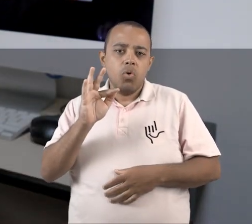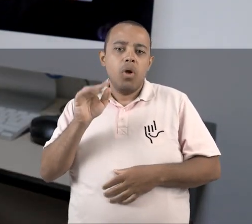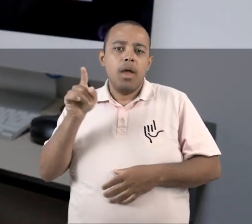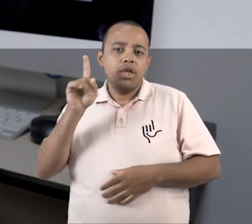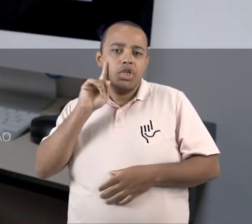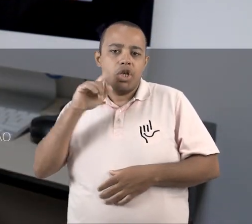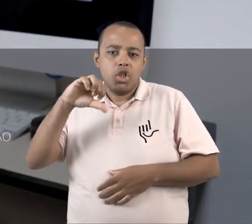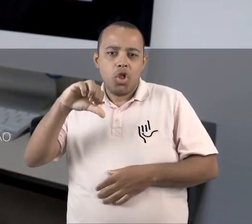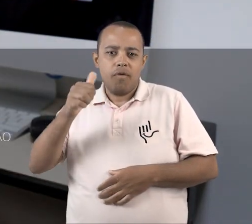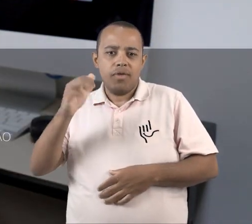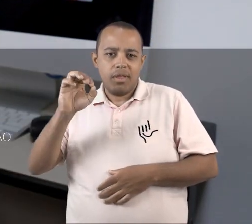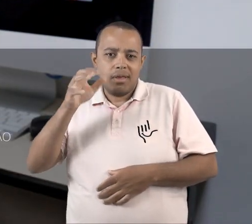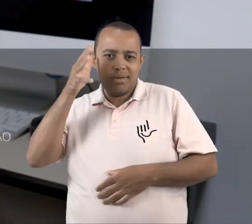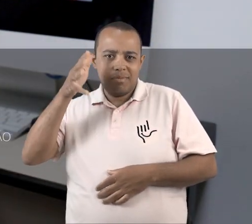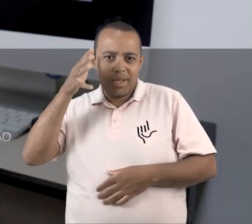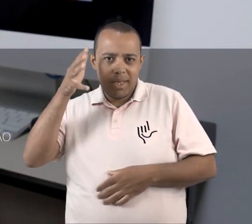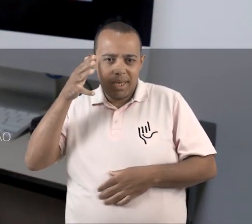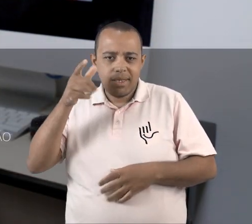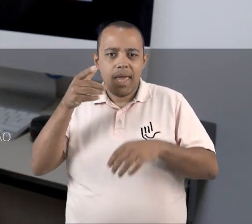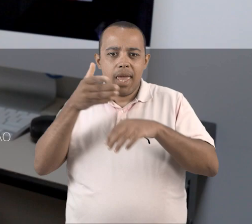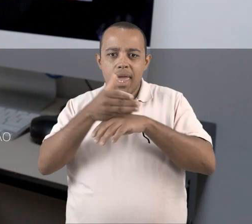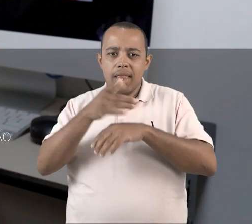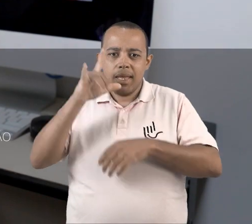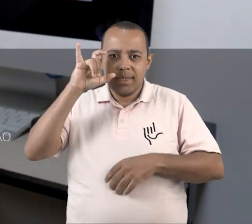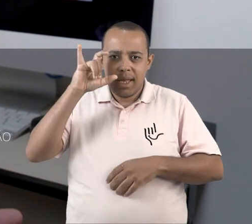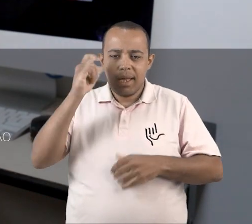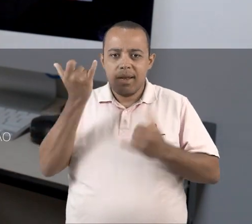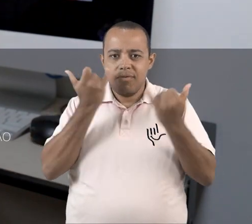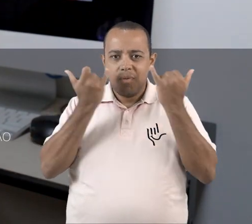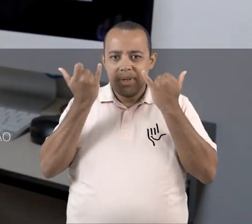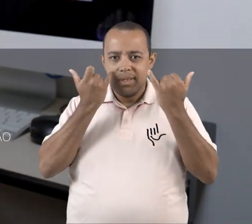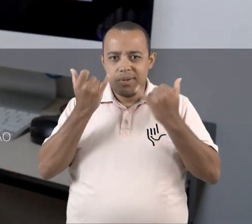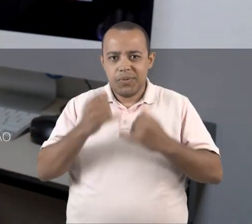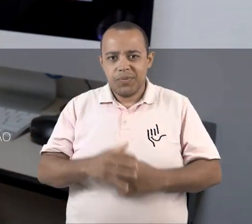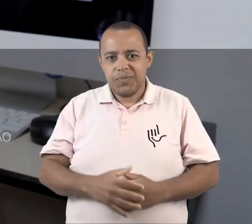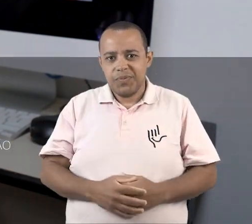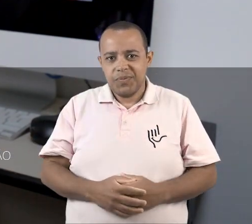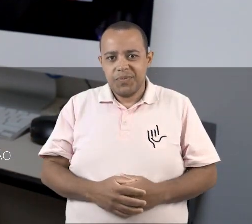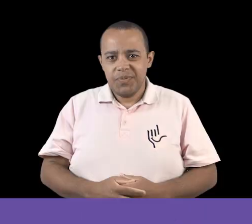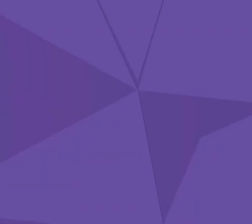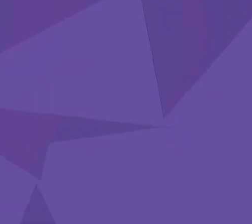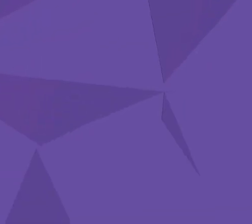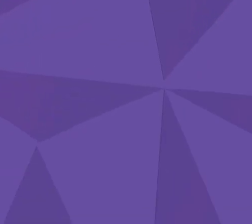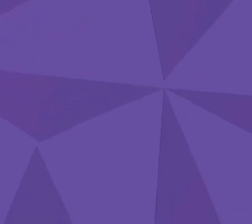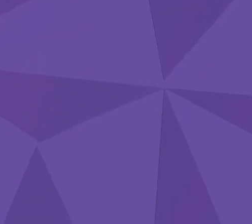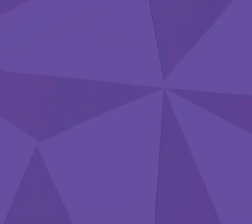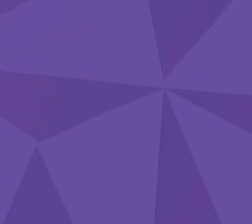9 e 10. E para mais informações é só acessar @darwindayufes no Instagram.